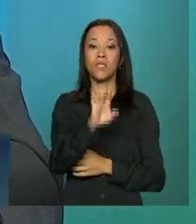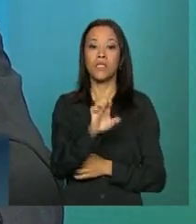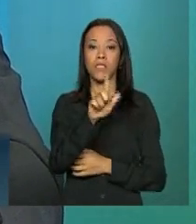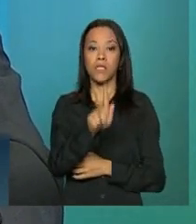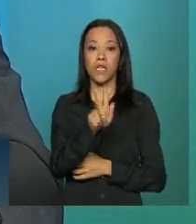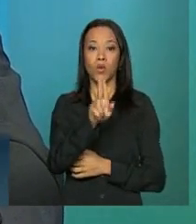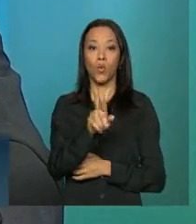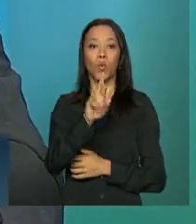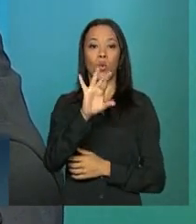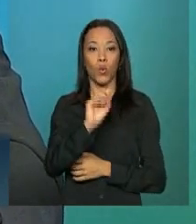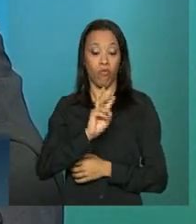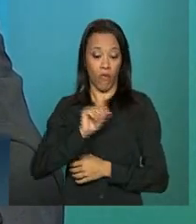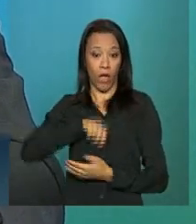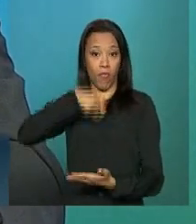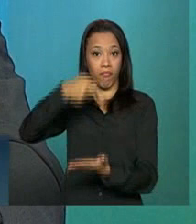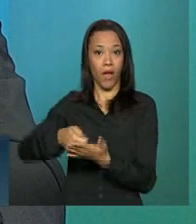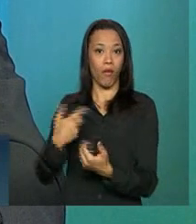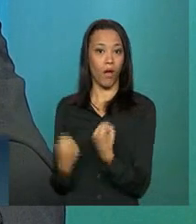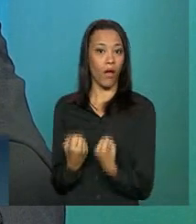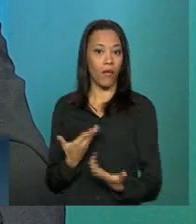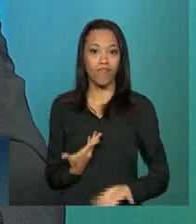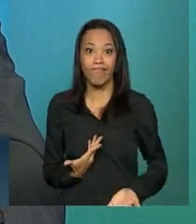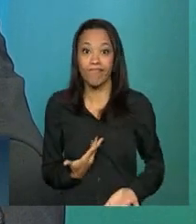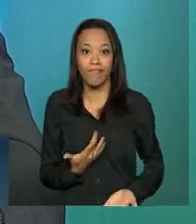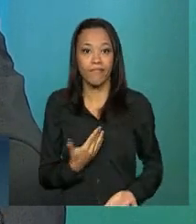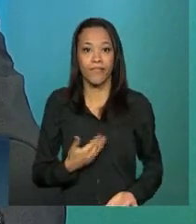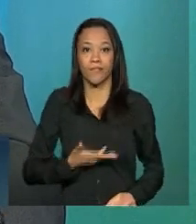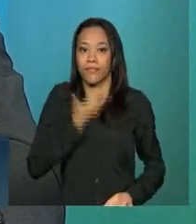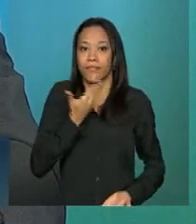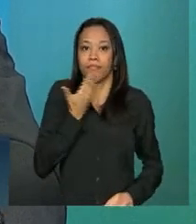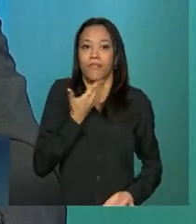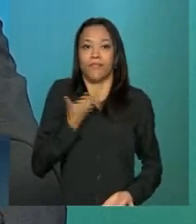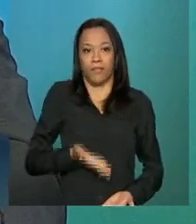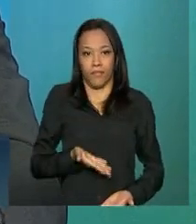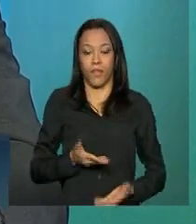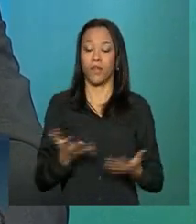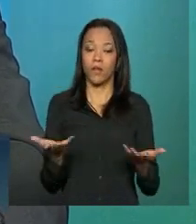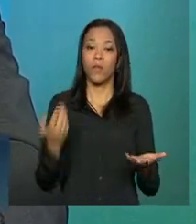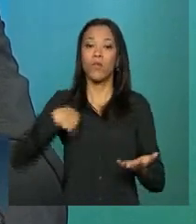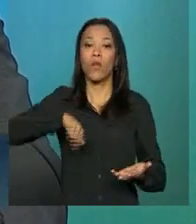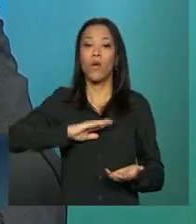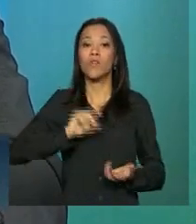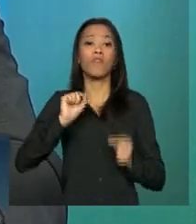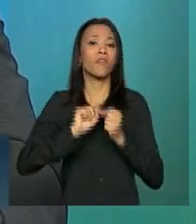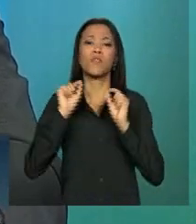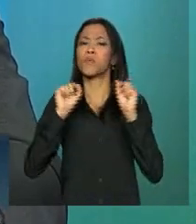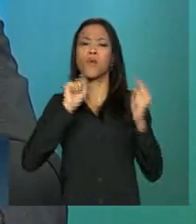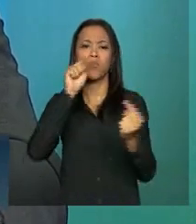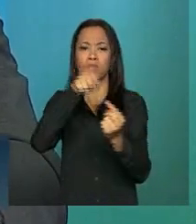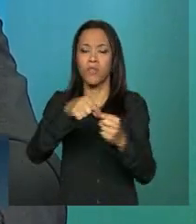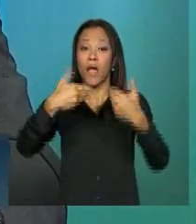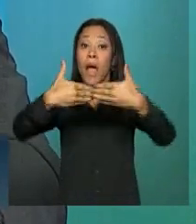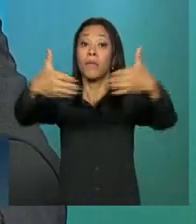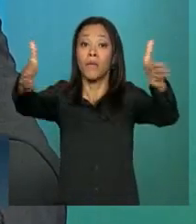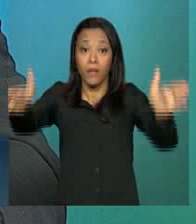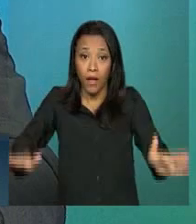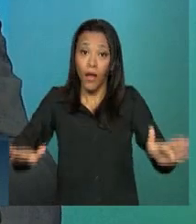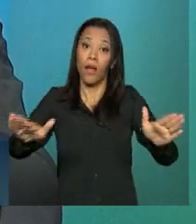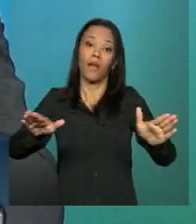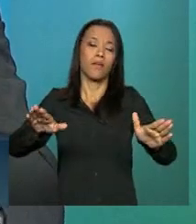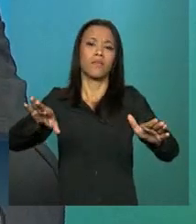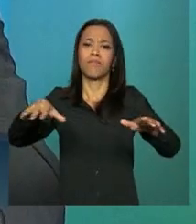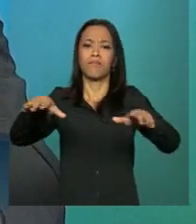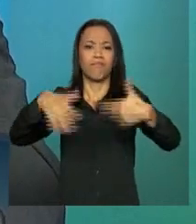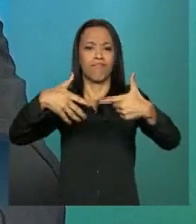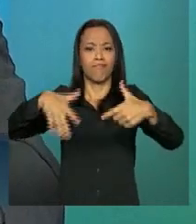pessoas é tremendo. Então, a gente está podendo ampliar o acesso a produtos de seguro,